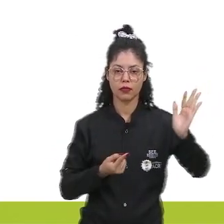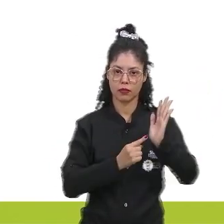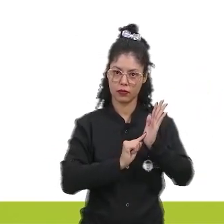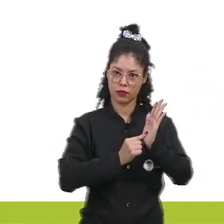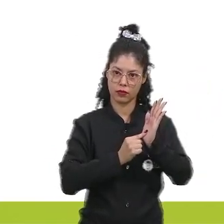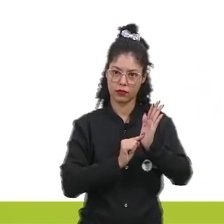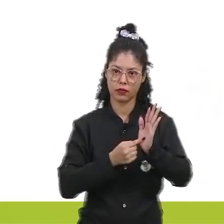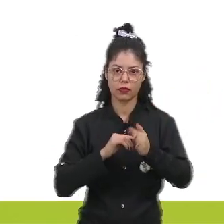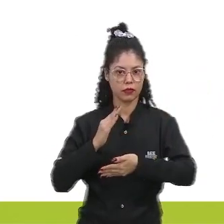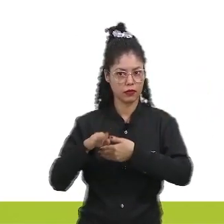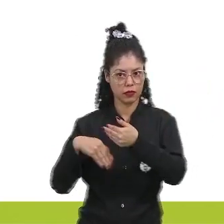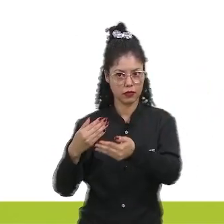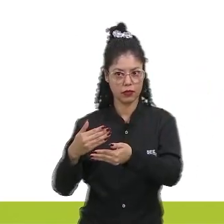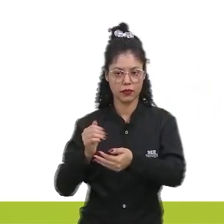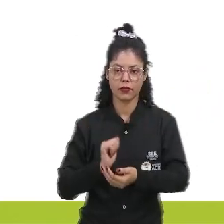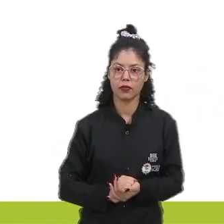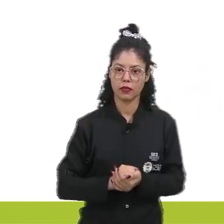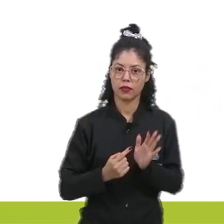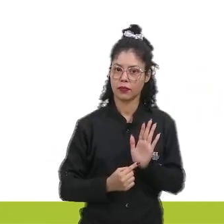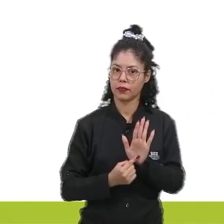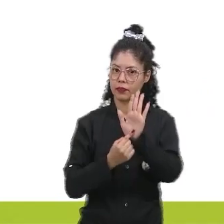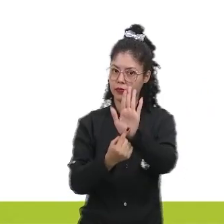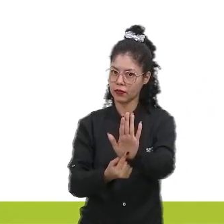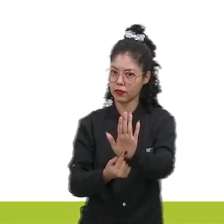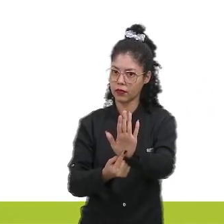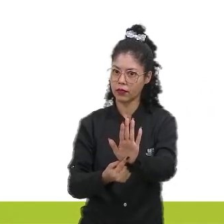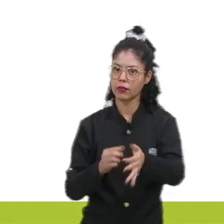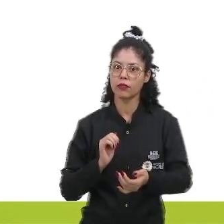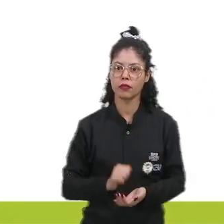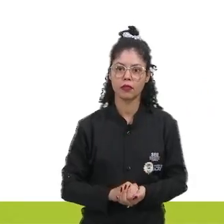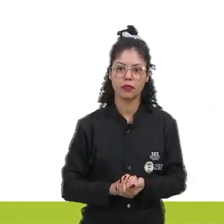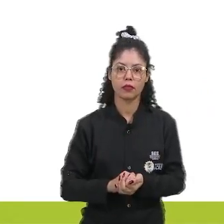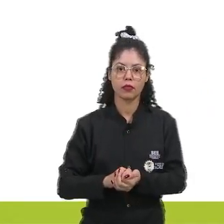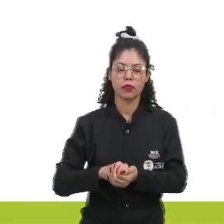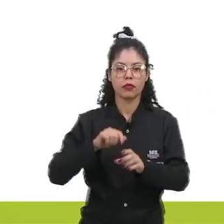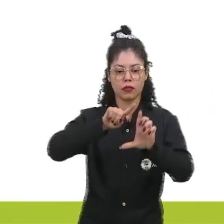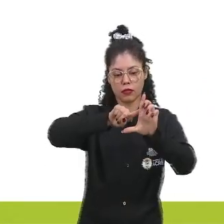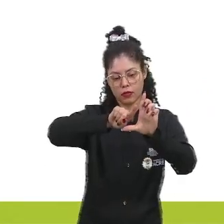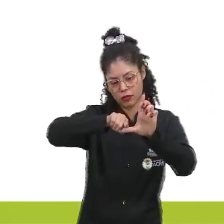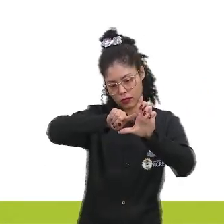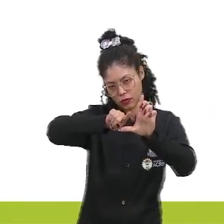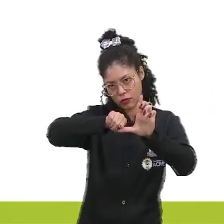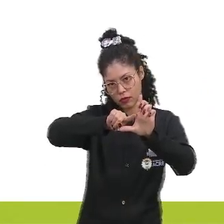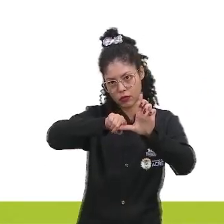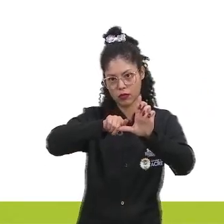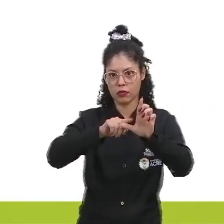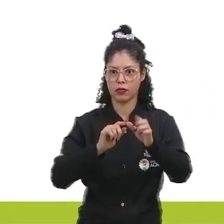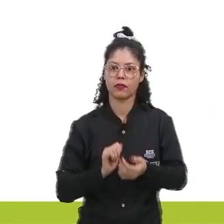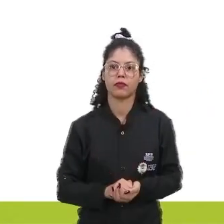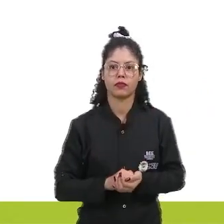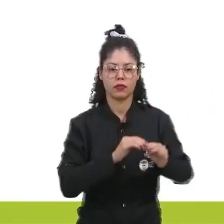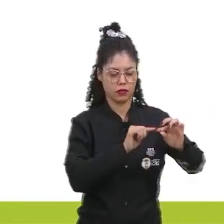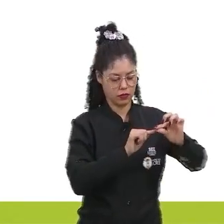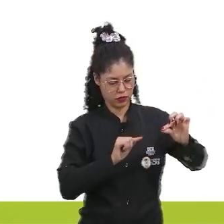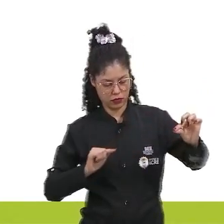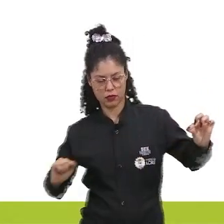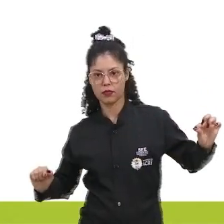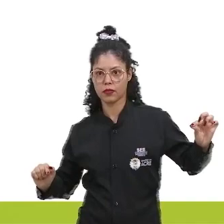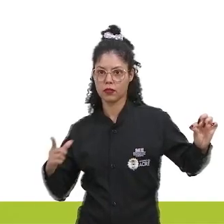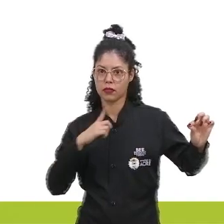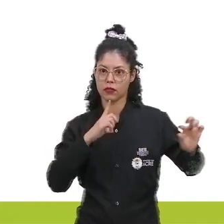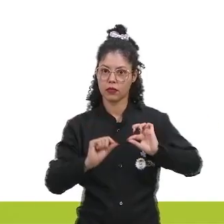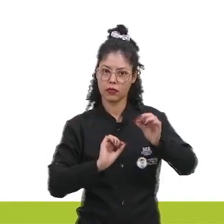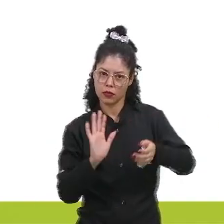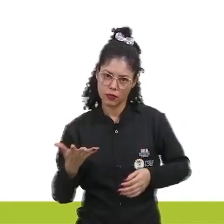pontos a serem desenvolvidos, né, onde ele vai apresentar a ideia de um ângulo alfa, um ângulo reto em relação à base, né? E a gente tem